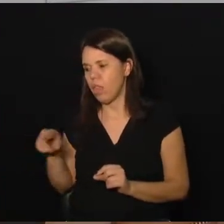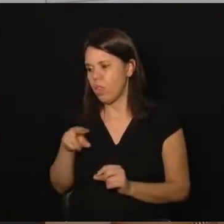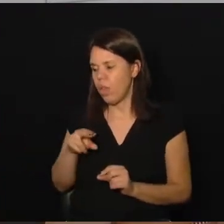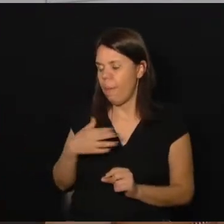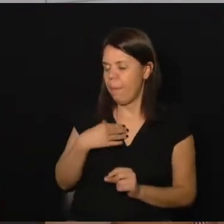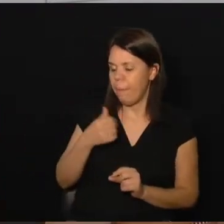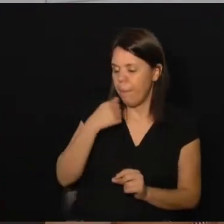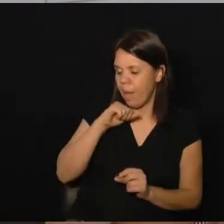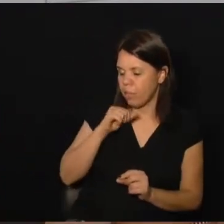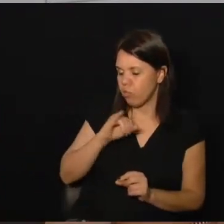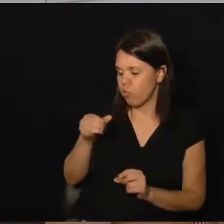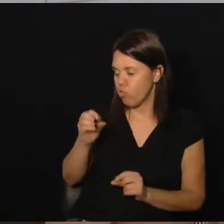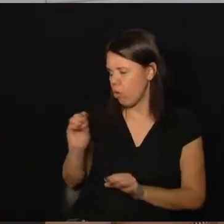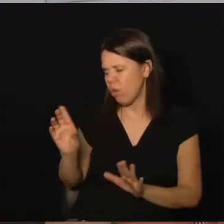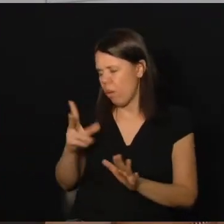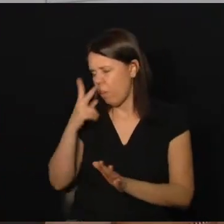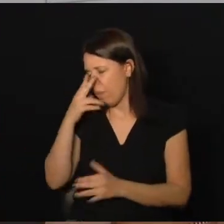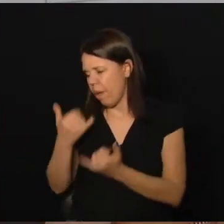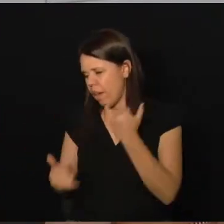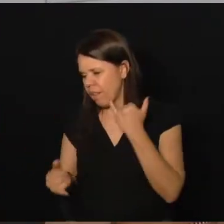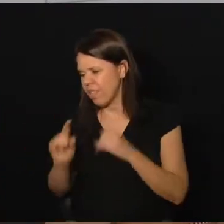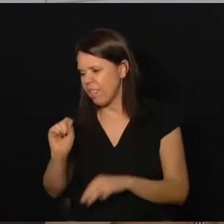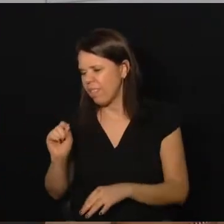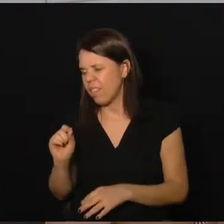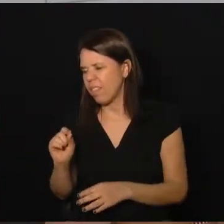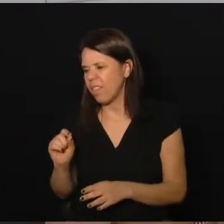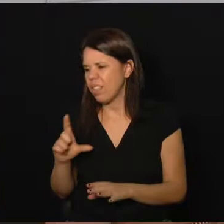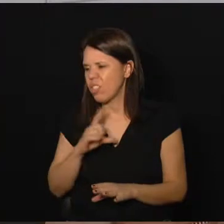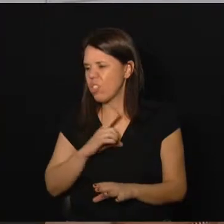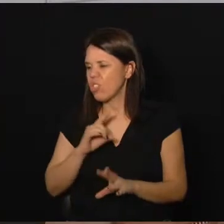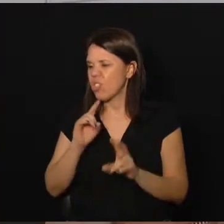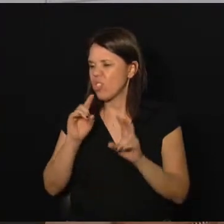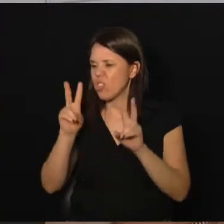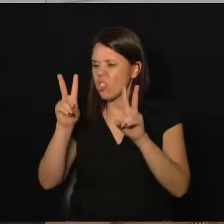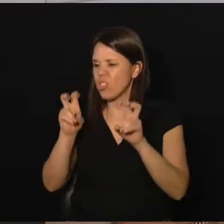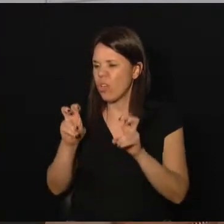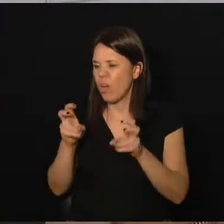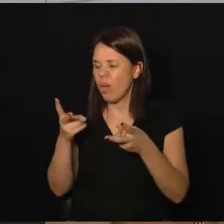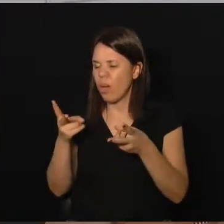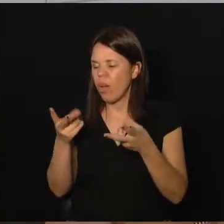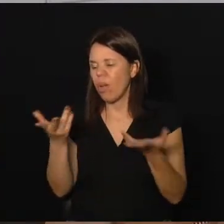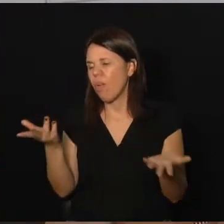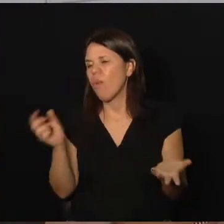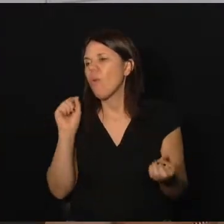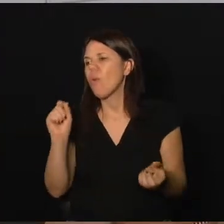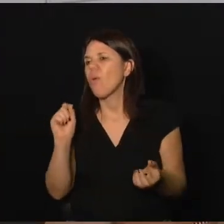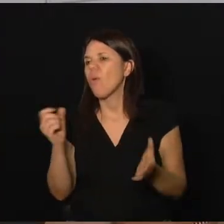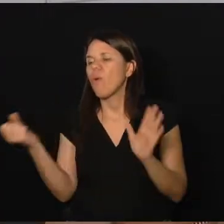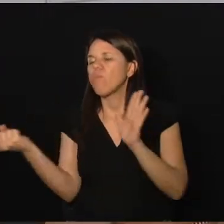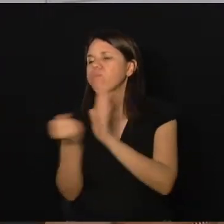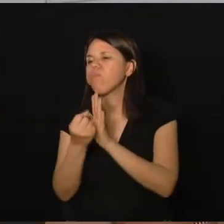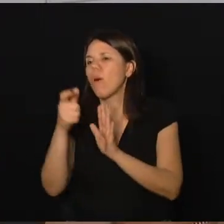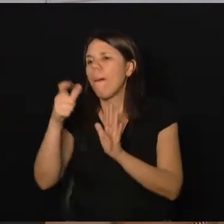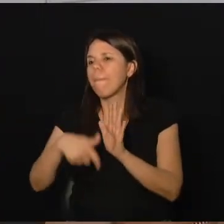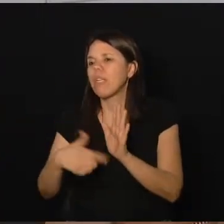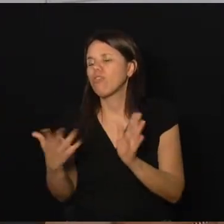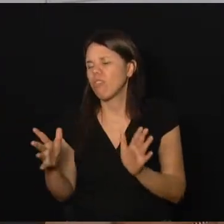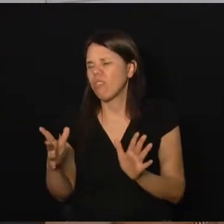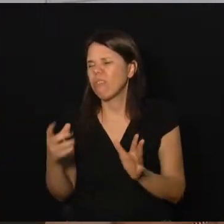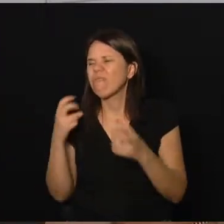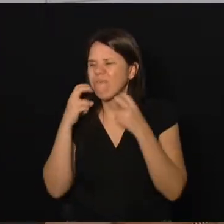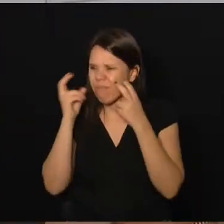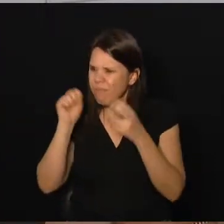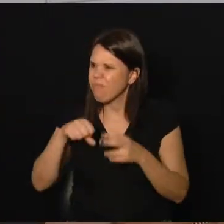drogas. Perde o nome, começa a ter um rótulo, não é? Então, dá vergonha, traz uma angústia,